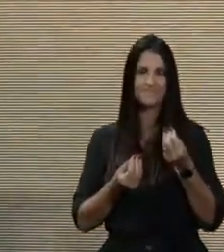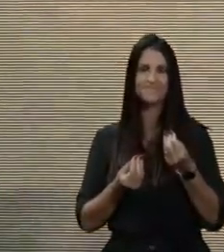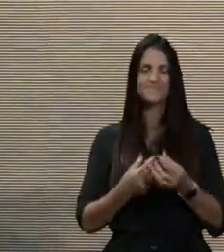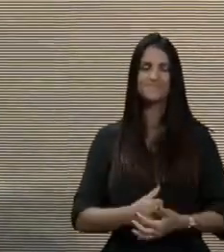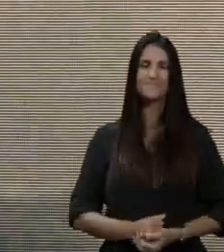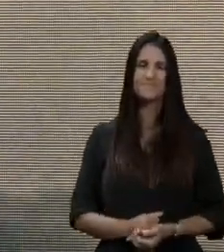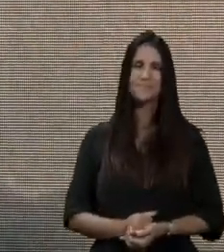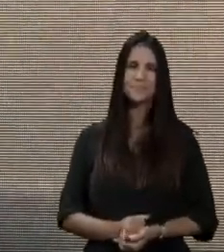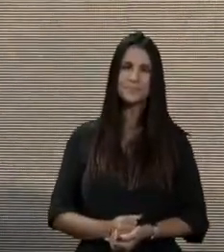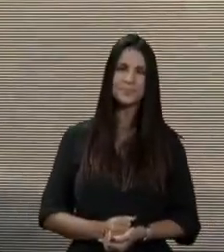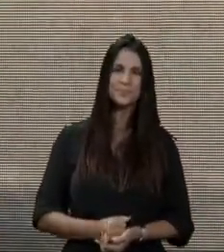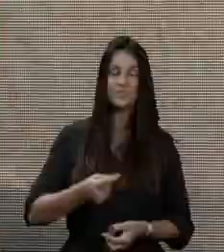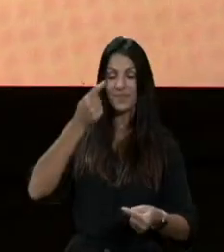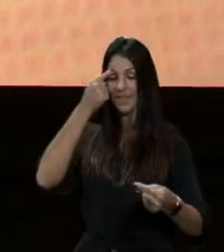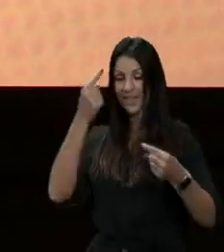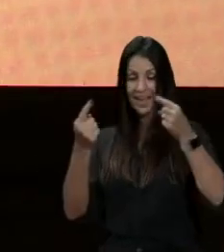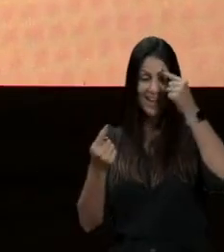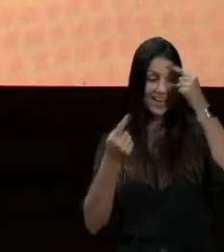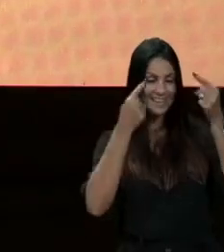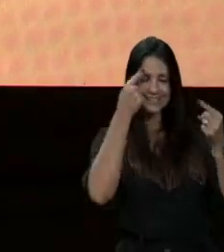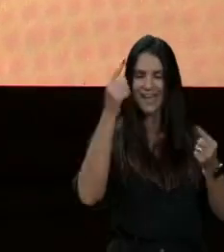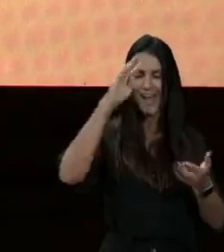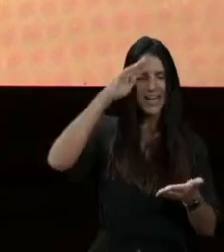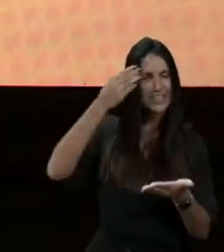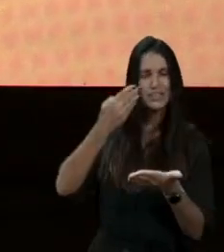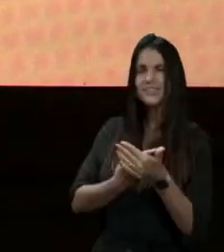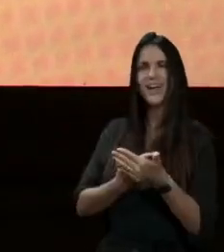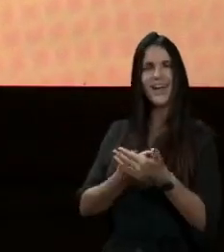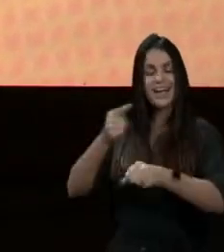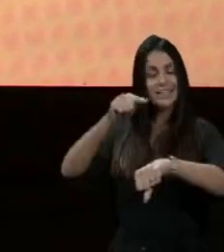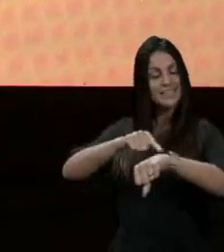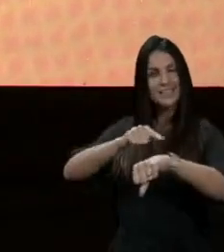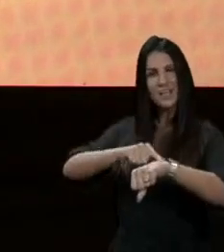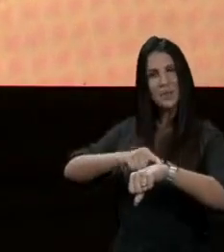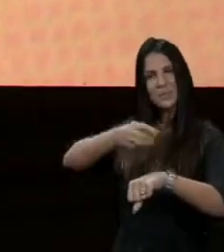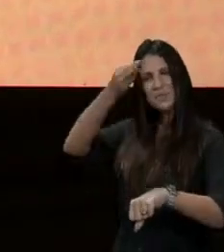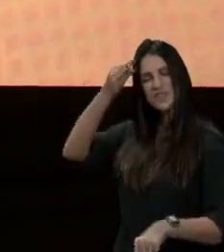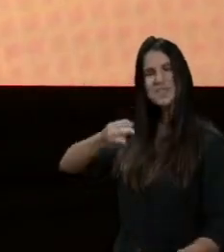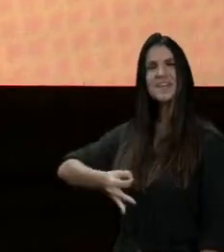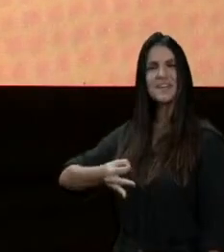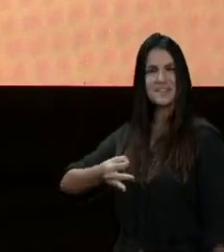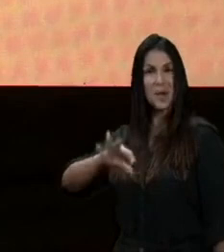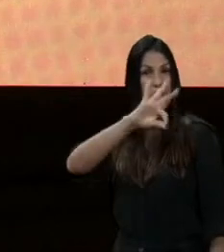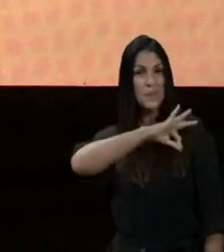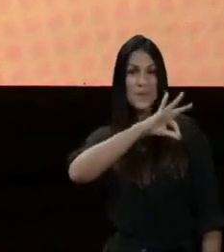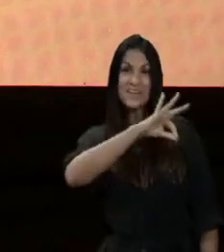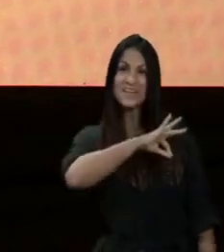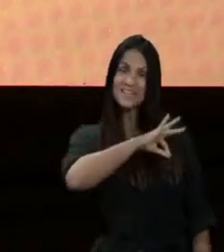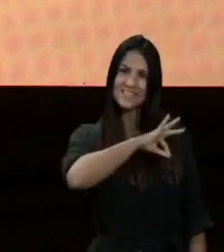nós temos que acreditar nisso e esse é o tempo policial Polícia Militar do Rio de Janeiro